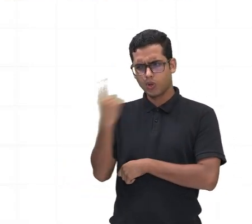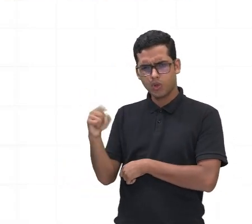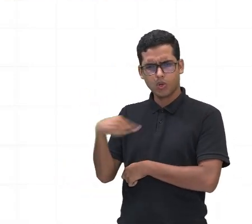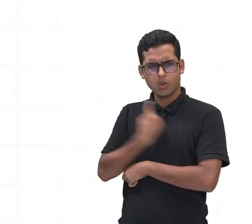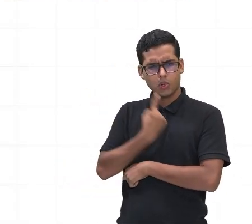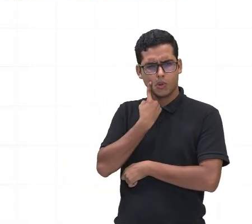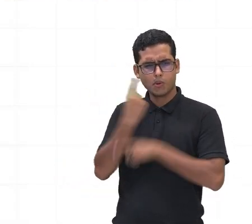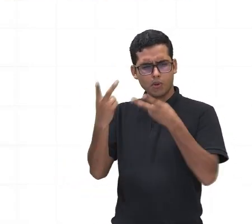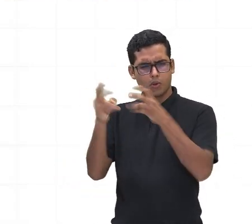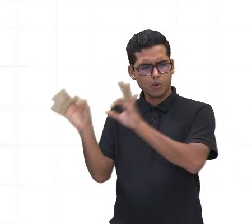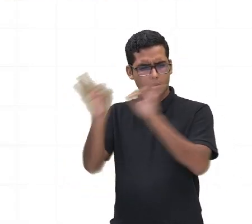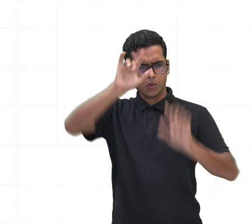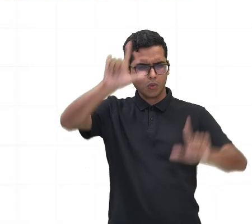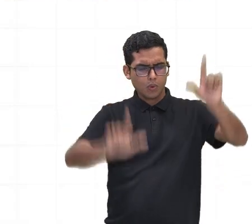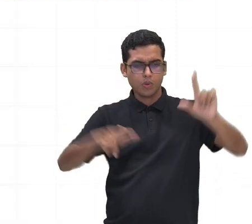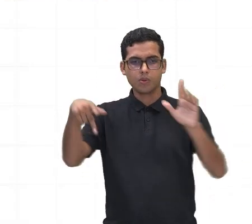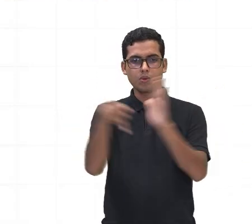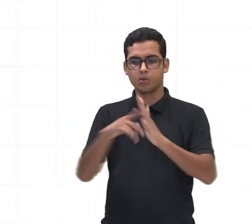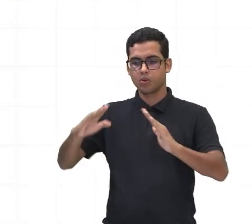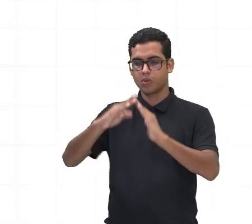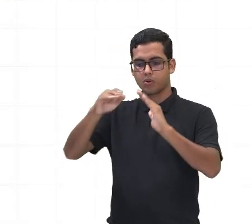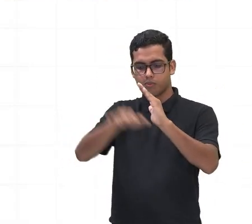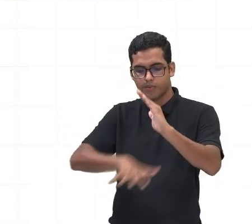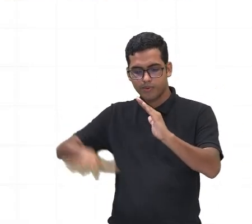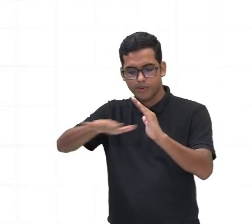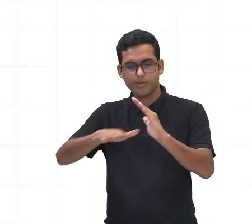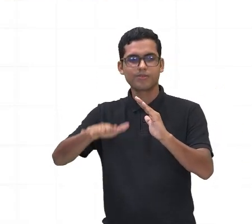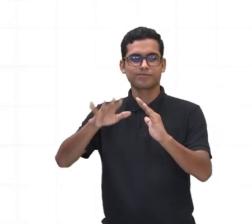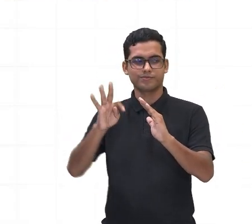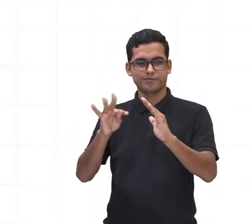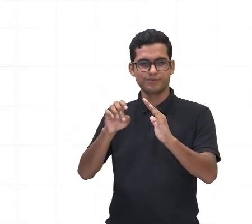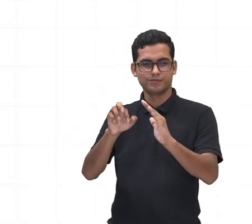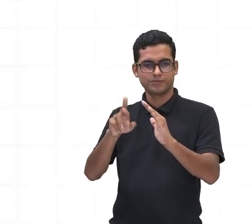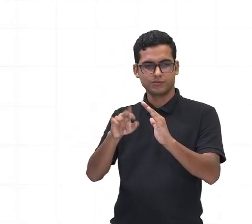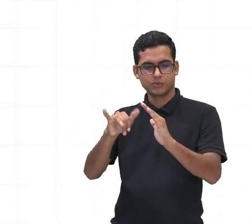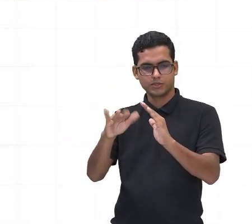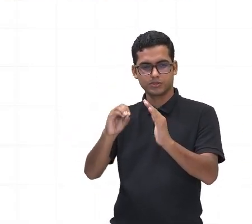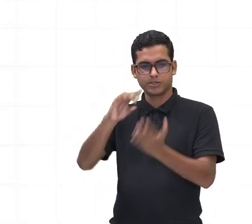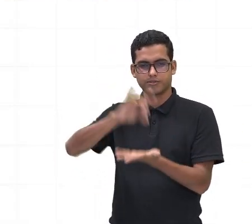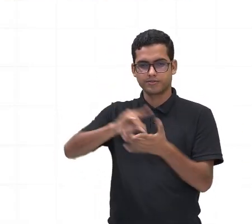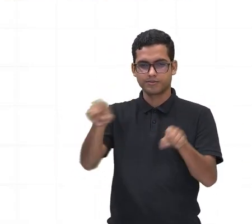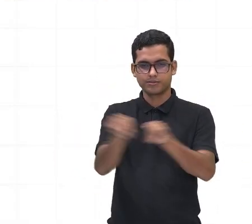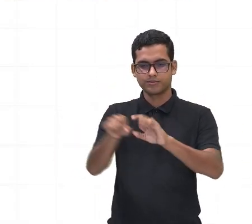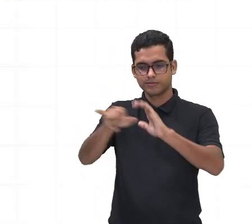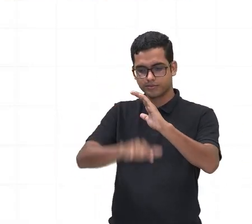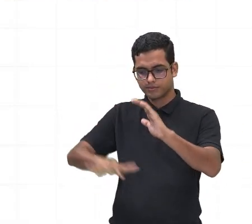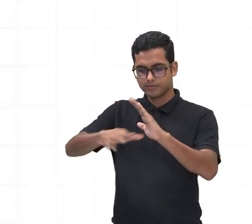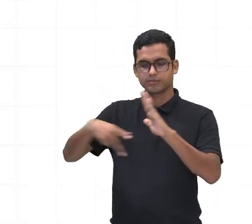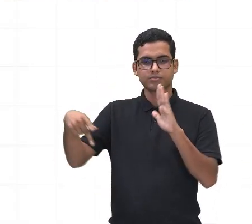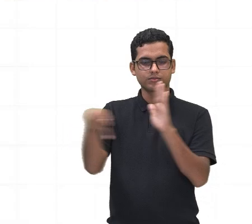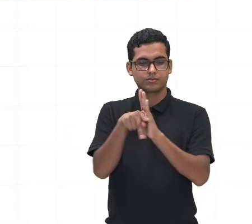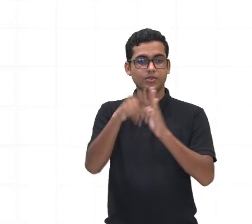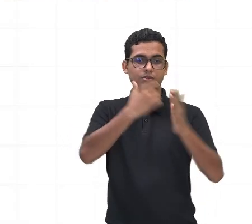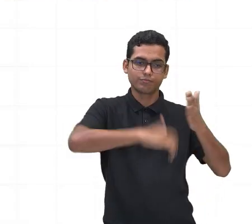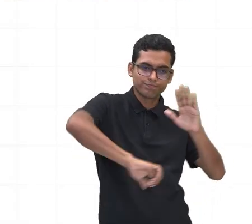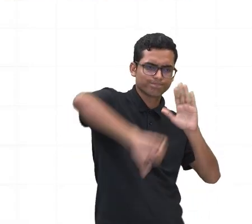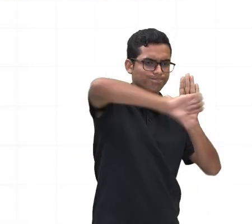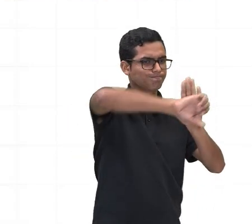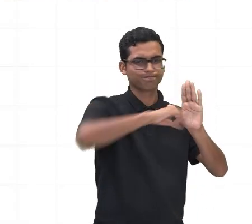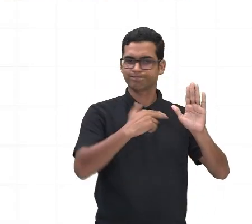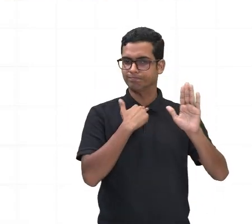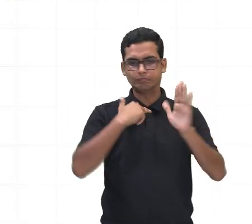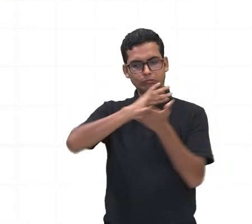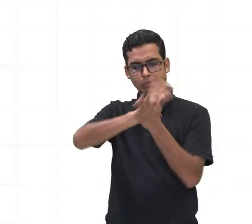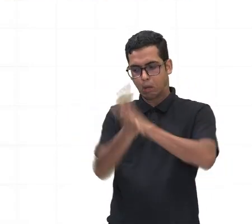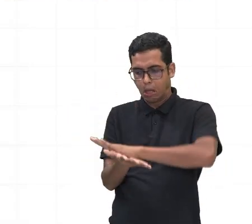a agressão, por exemplo, aos terreiros das religiões de matriz africana. As pessoas entram, destroem tudo, é crime. Não se pode.